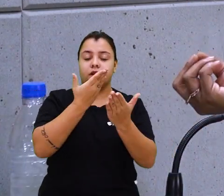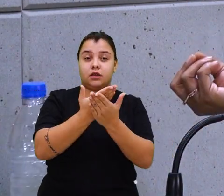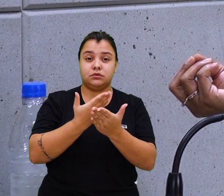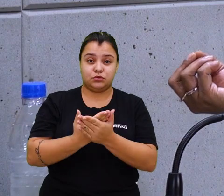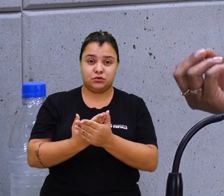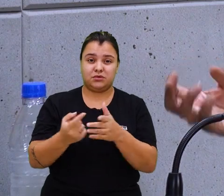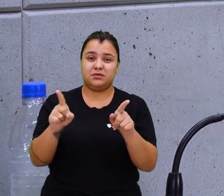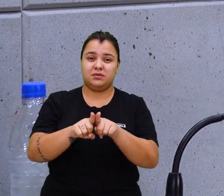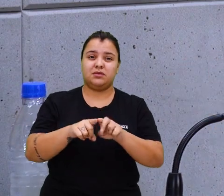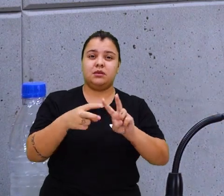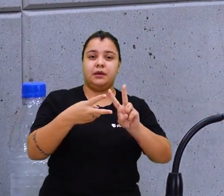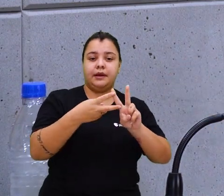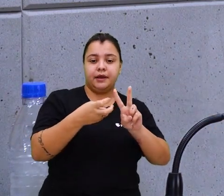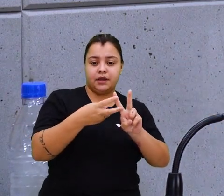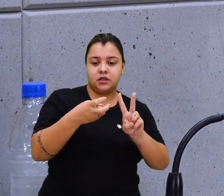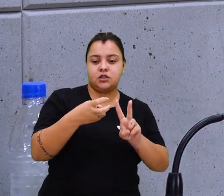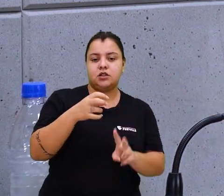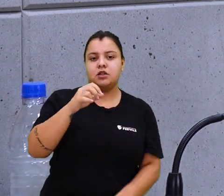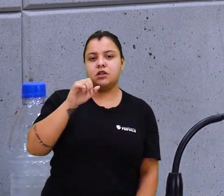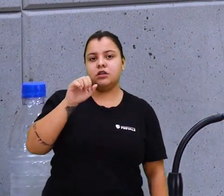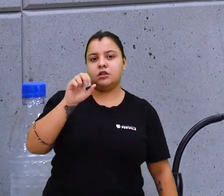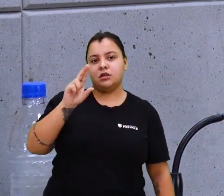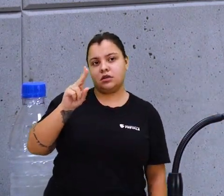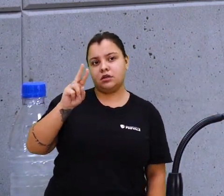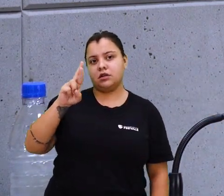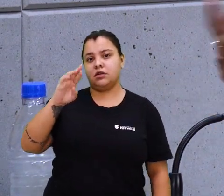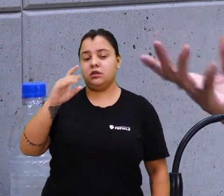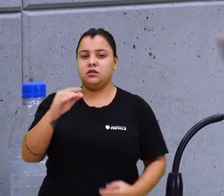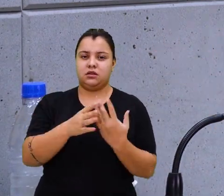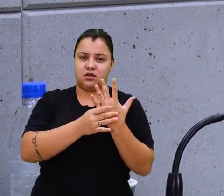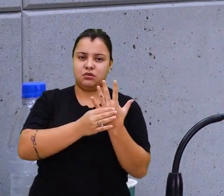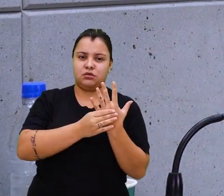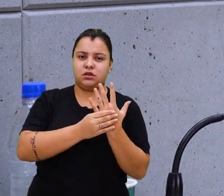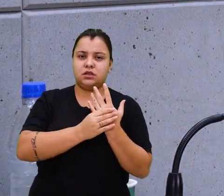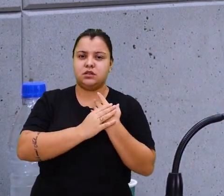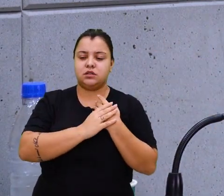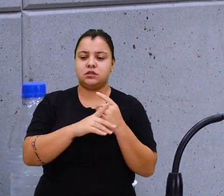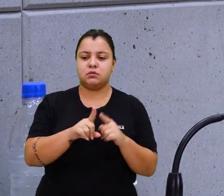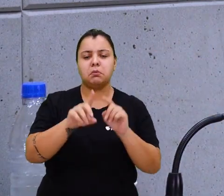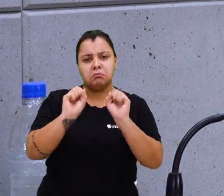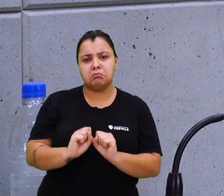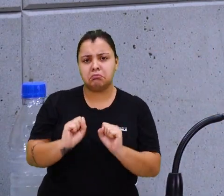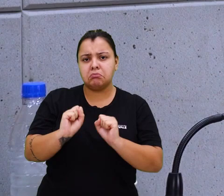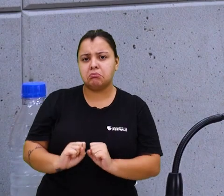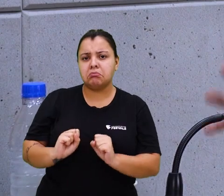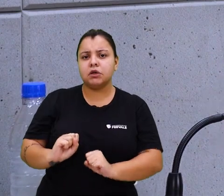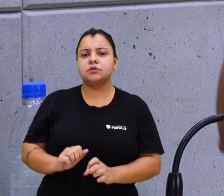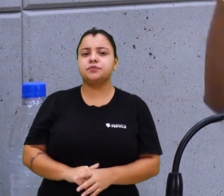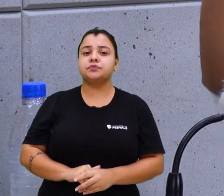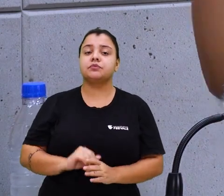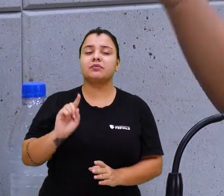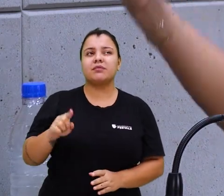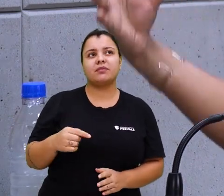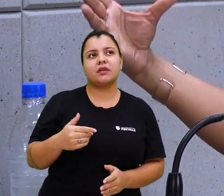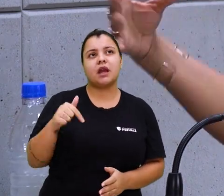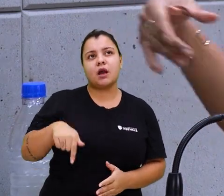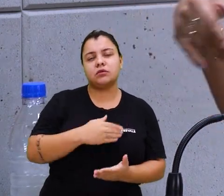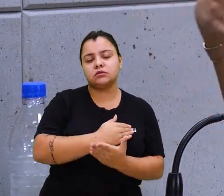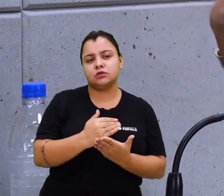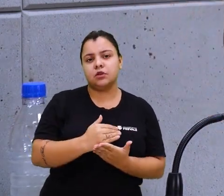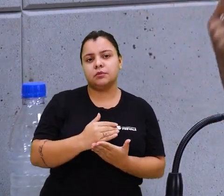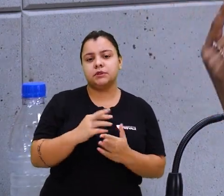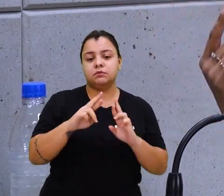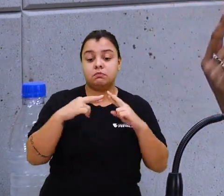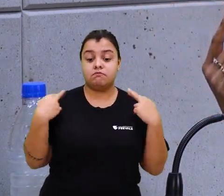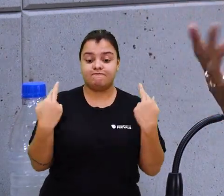indígenas da urgs né Eh então pode né ã a princípio uma reunião Grande a